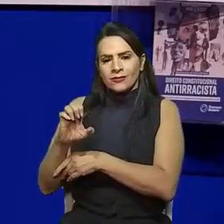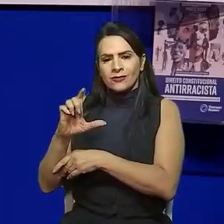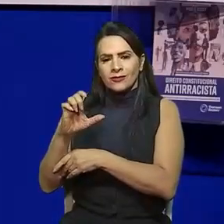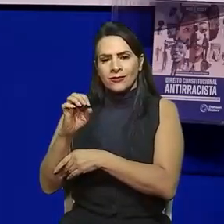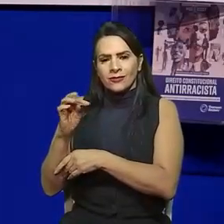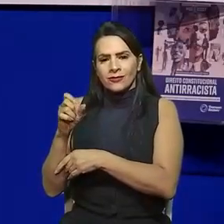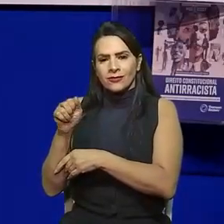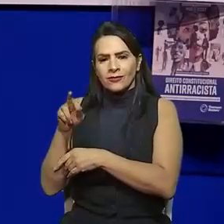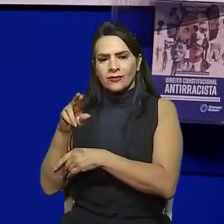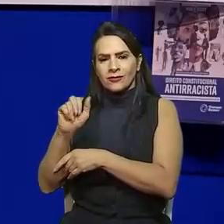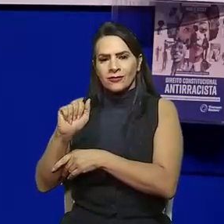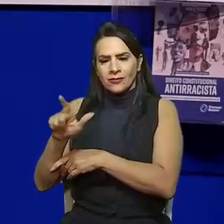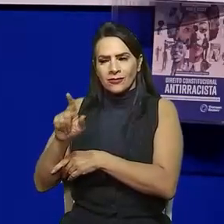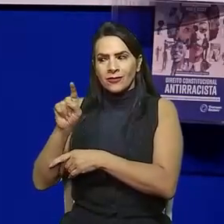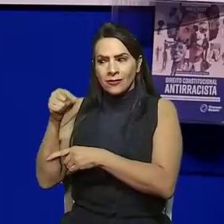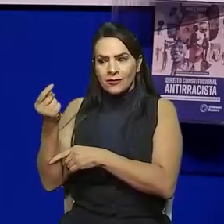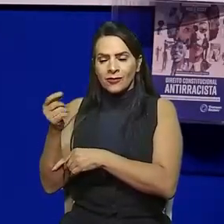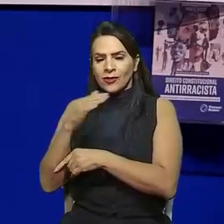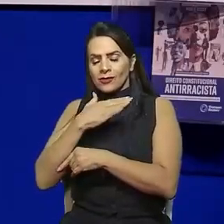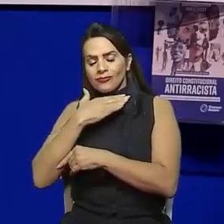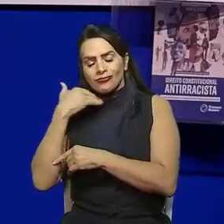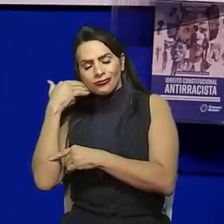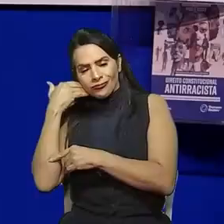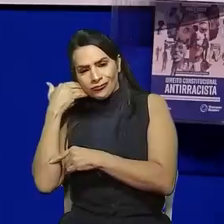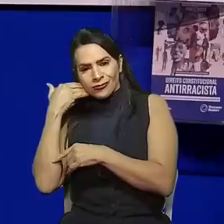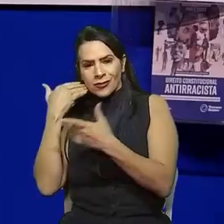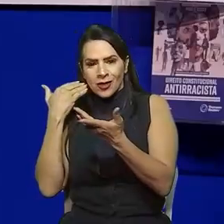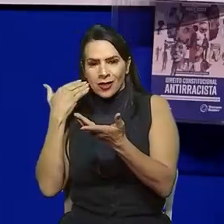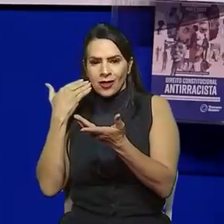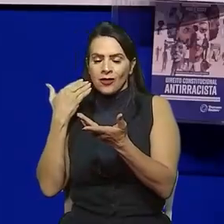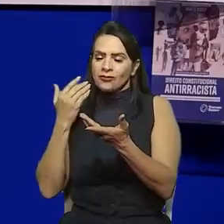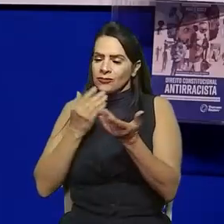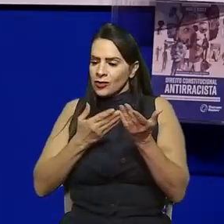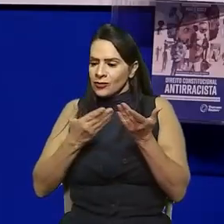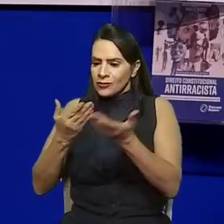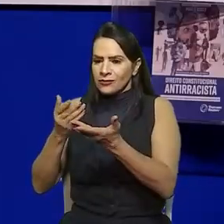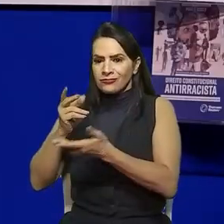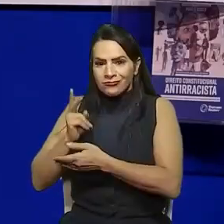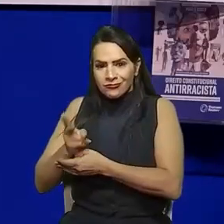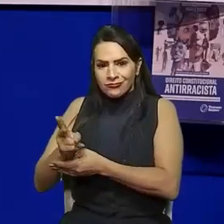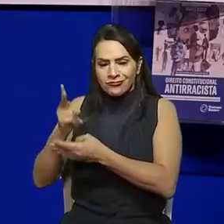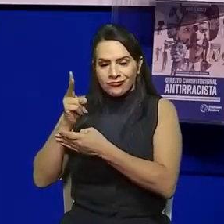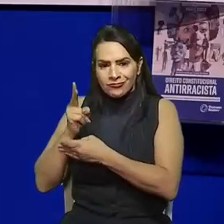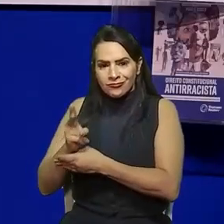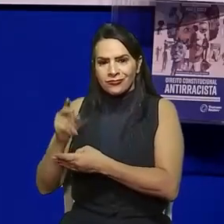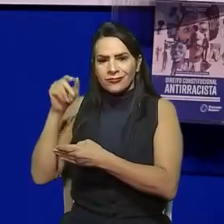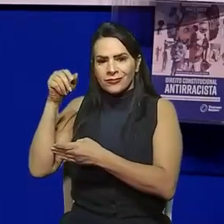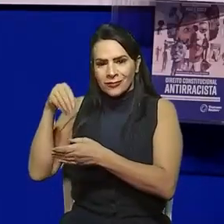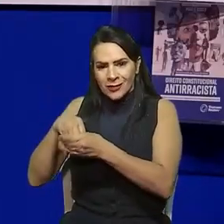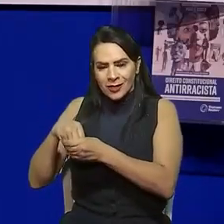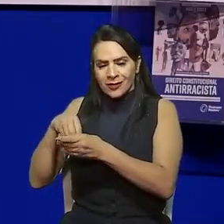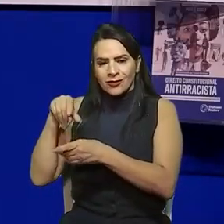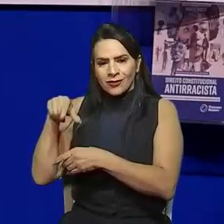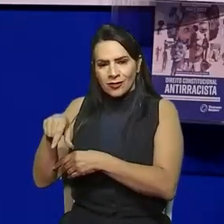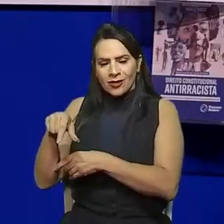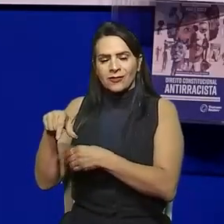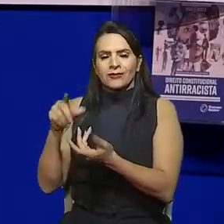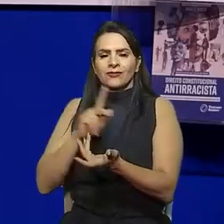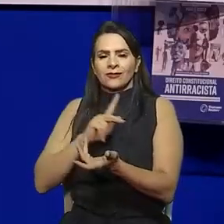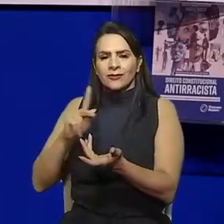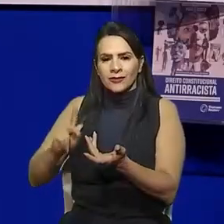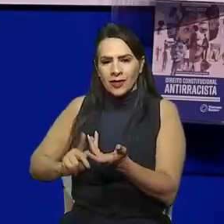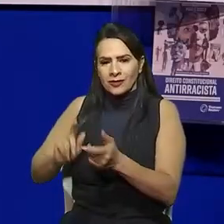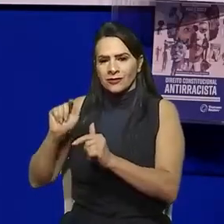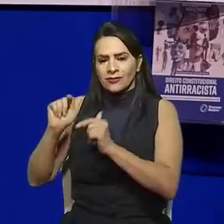que ele morreu, eu fui convidada a continuar dentro do governo Sarney e